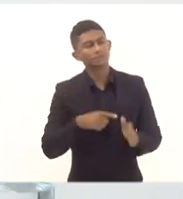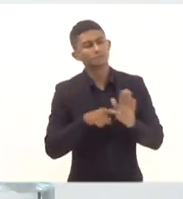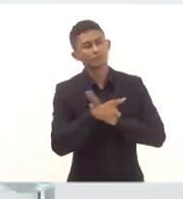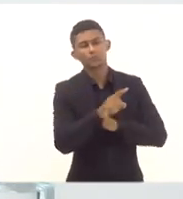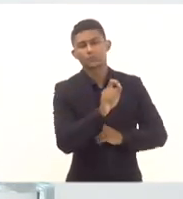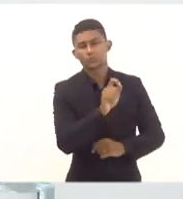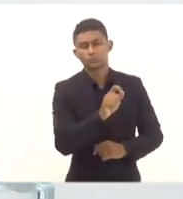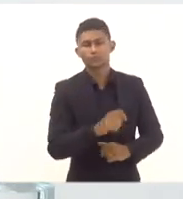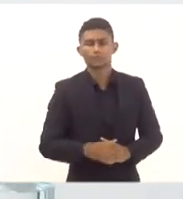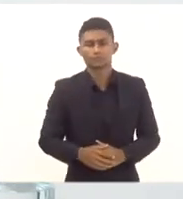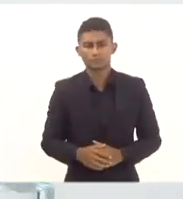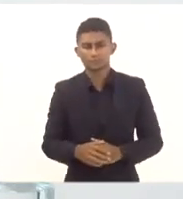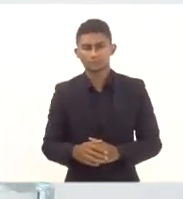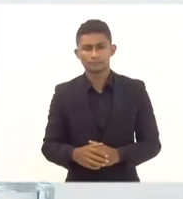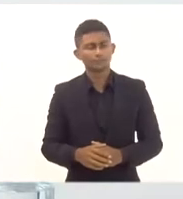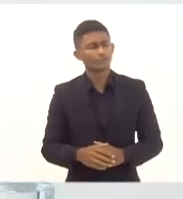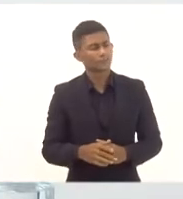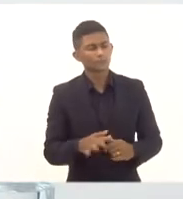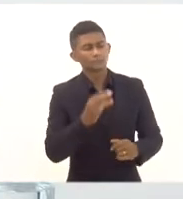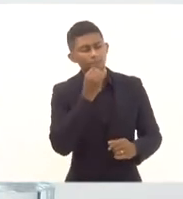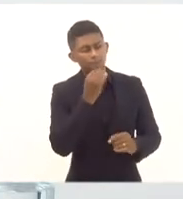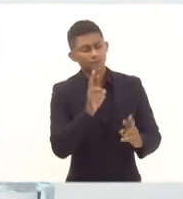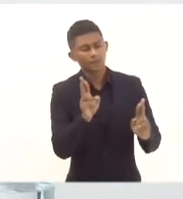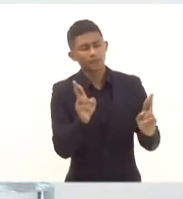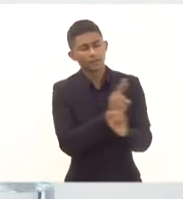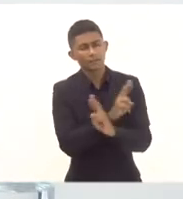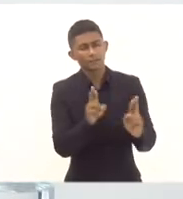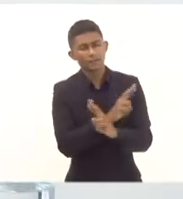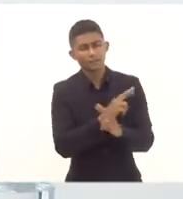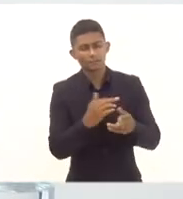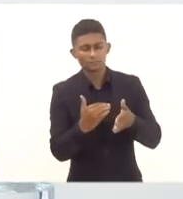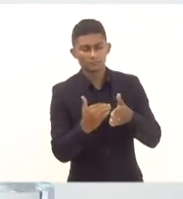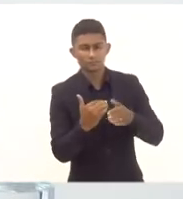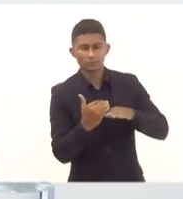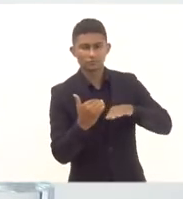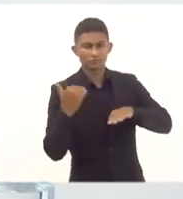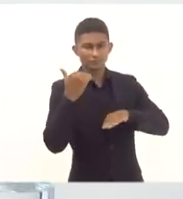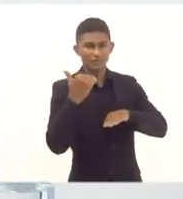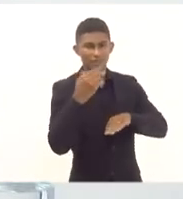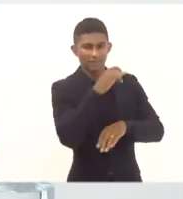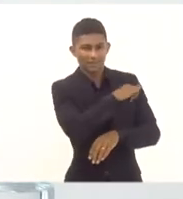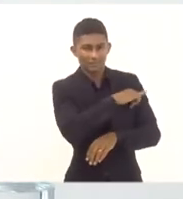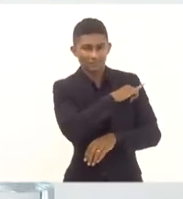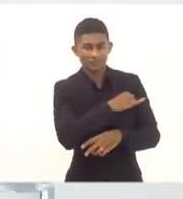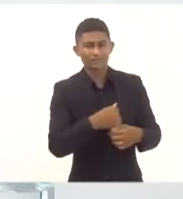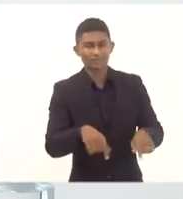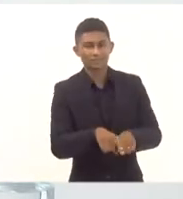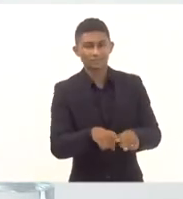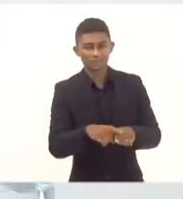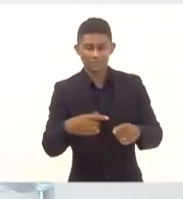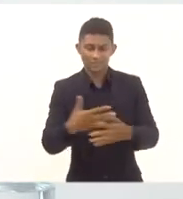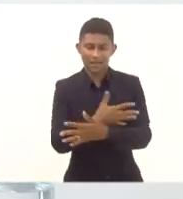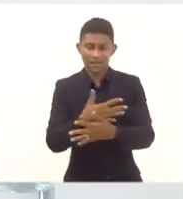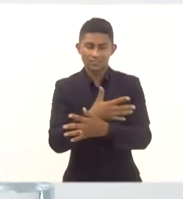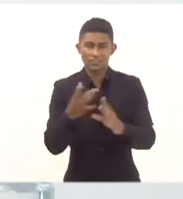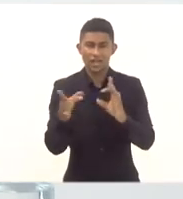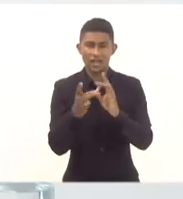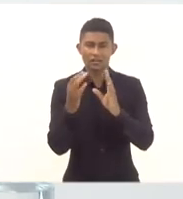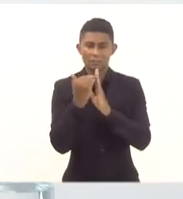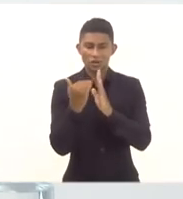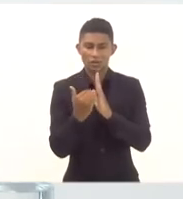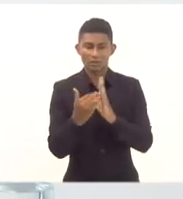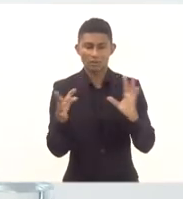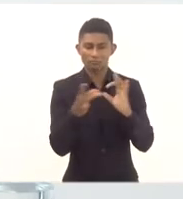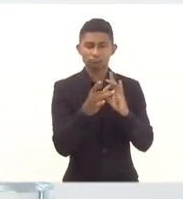essa relação do supera rj.com a cidade integrada né porque é isso Senhor nos